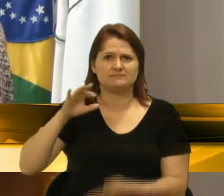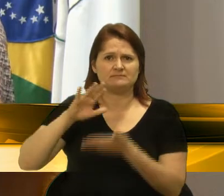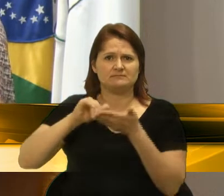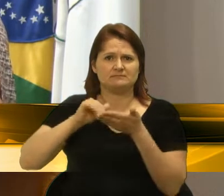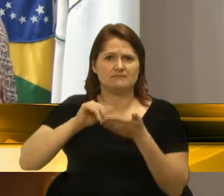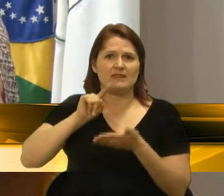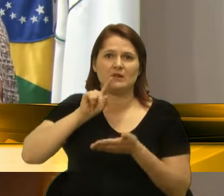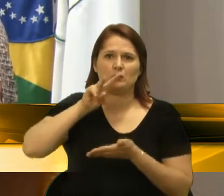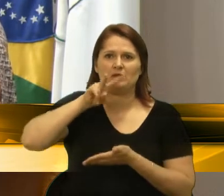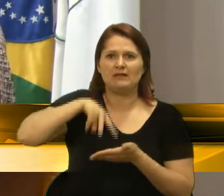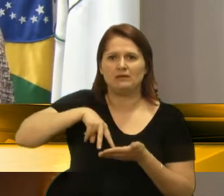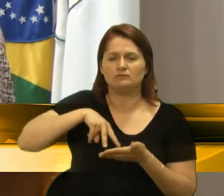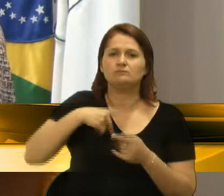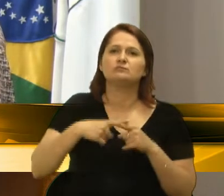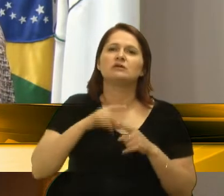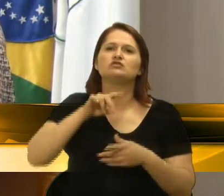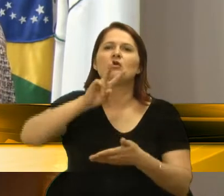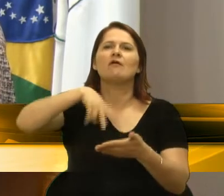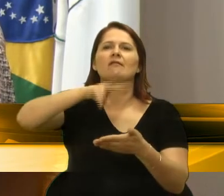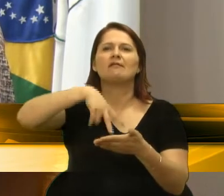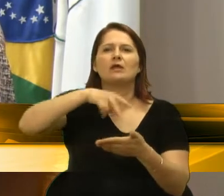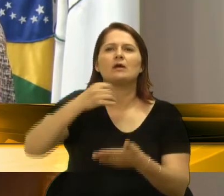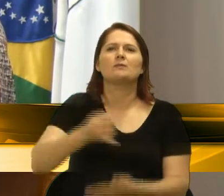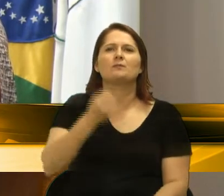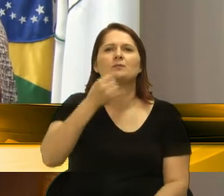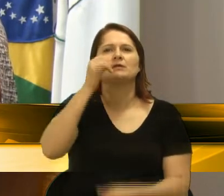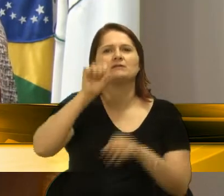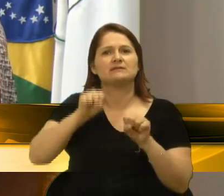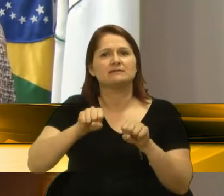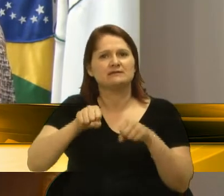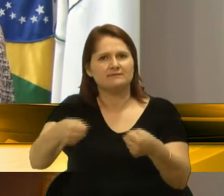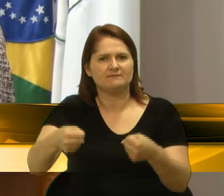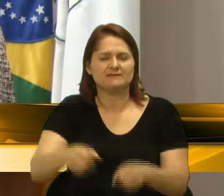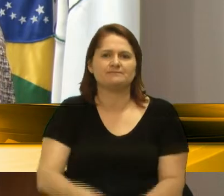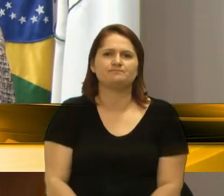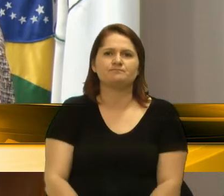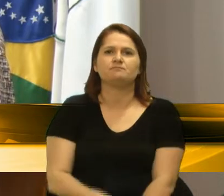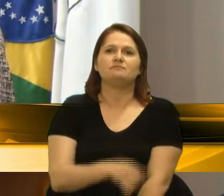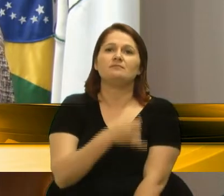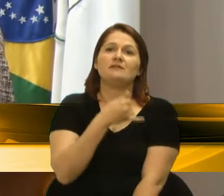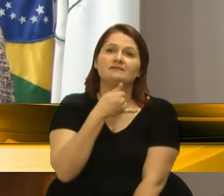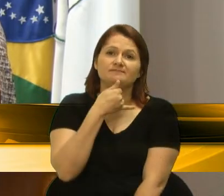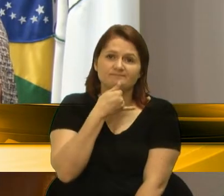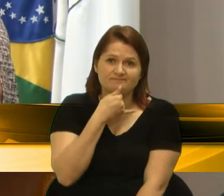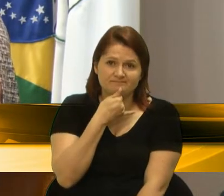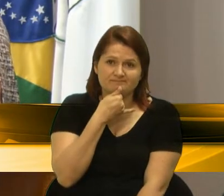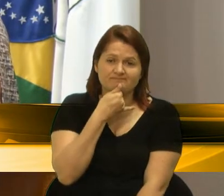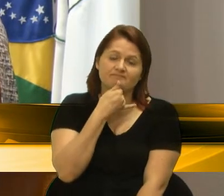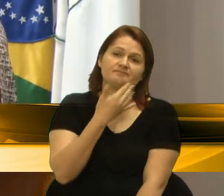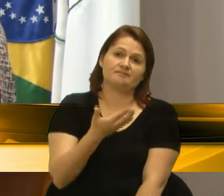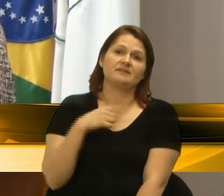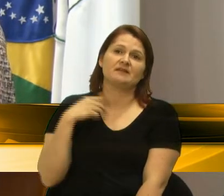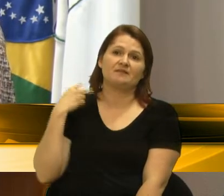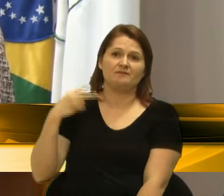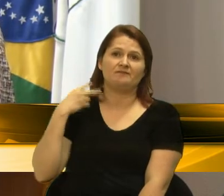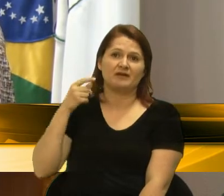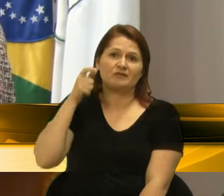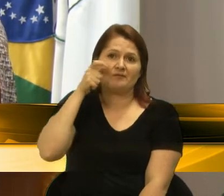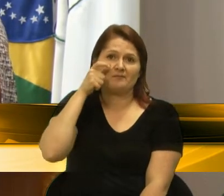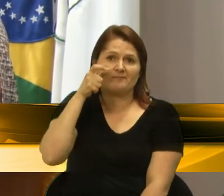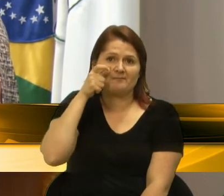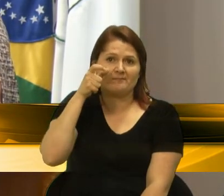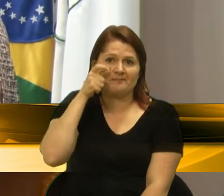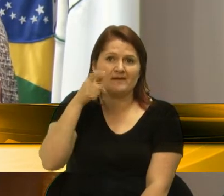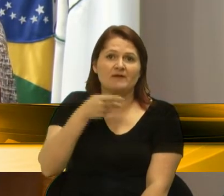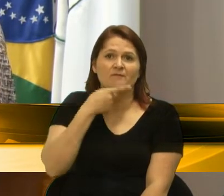eram relevantes à defesa. Infelizmente, foi aqui dito pelo vereador Périco que não foi aproveitado